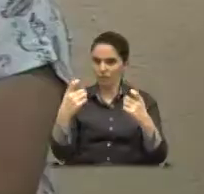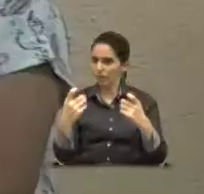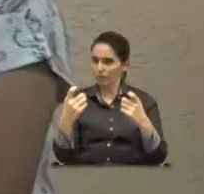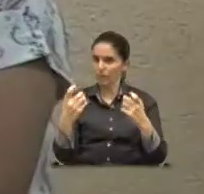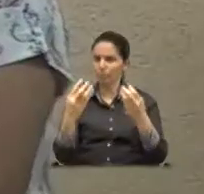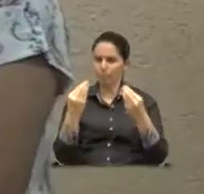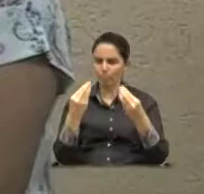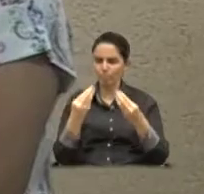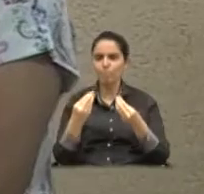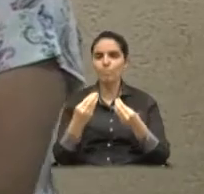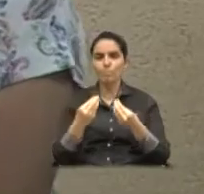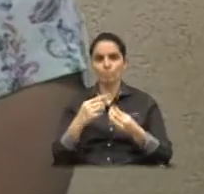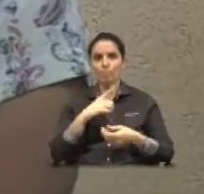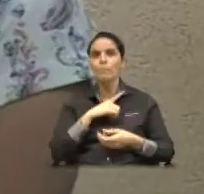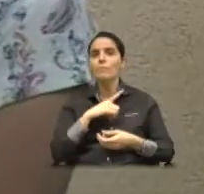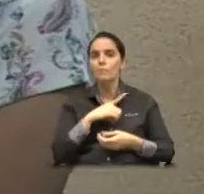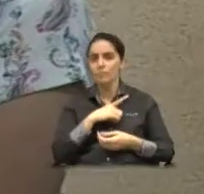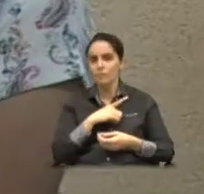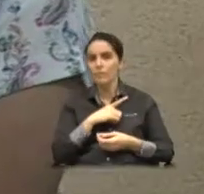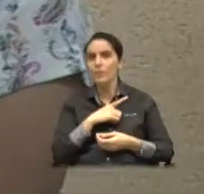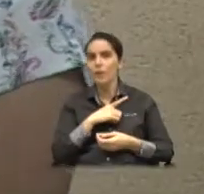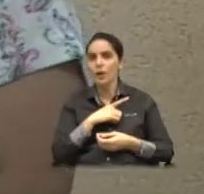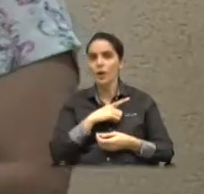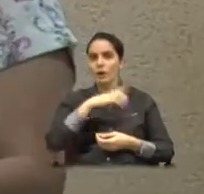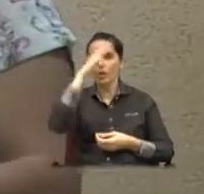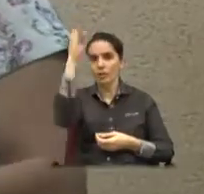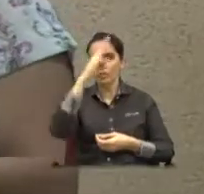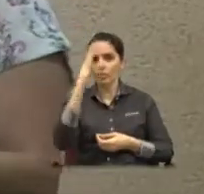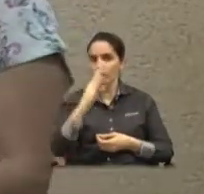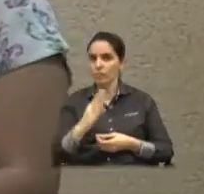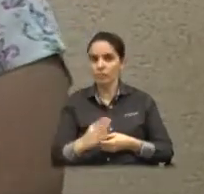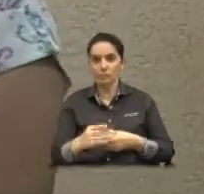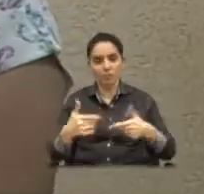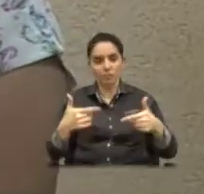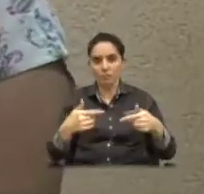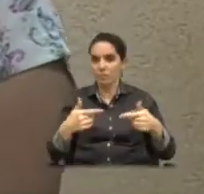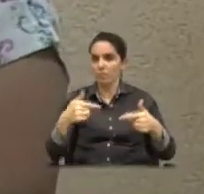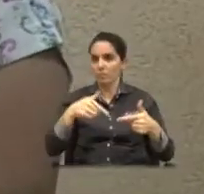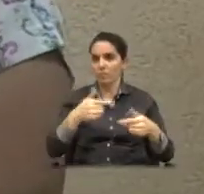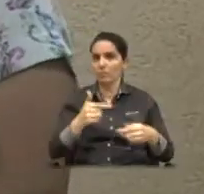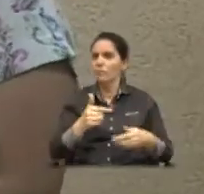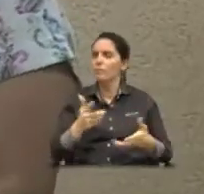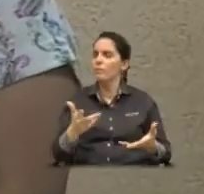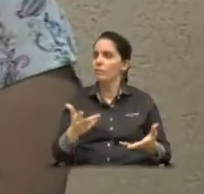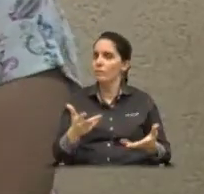temos, nós falamos que o Brasil não vive em guerra e não está em guerra, mas o